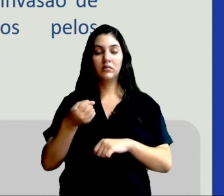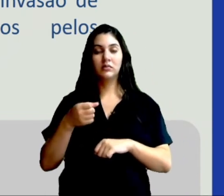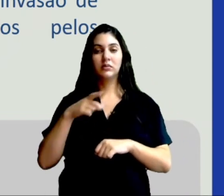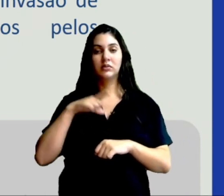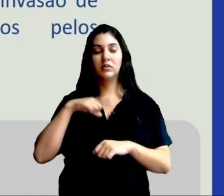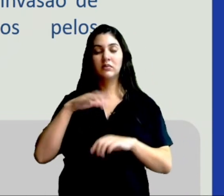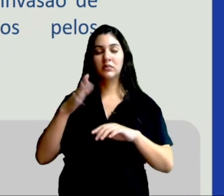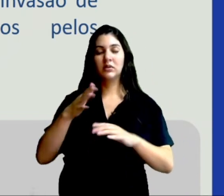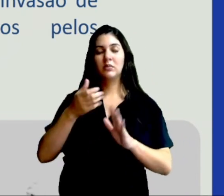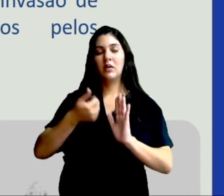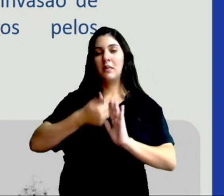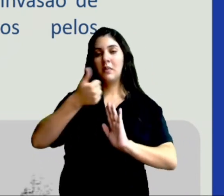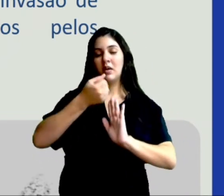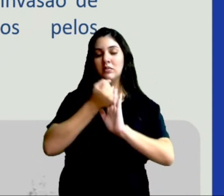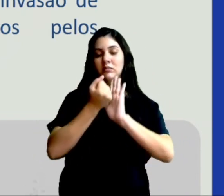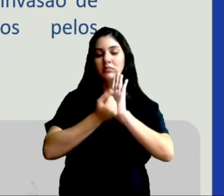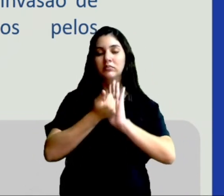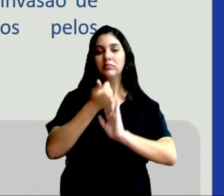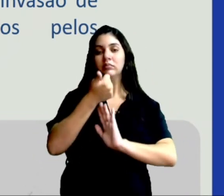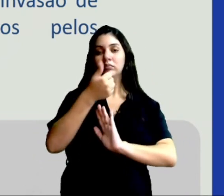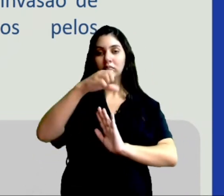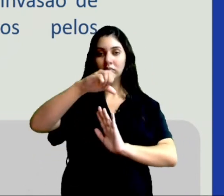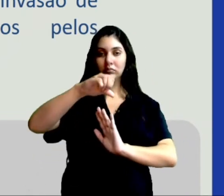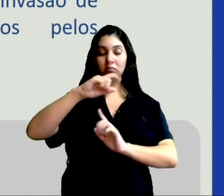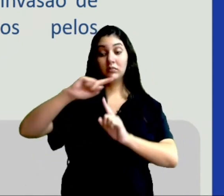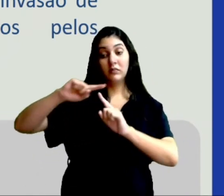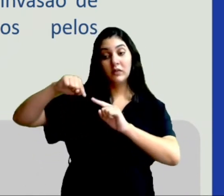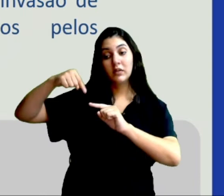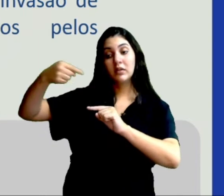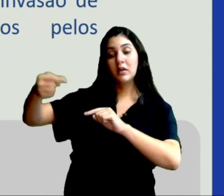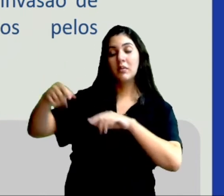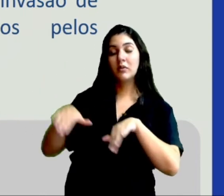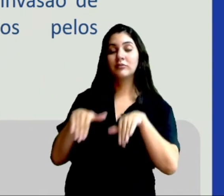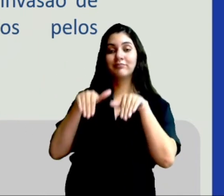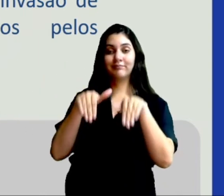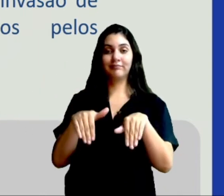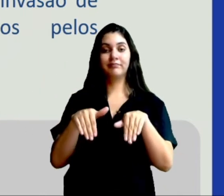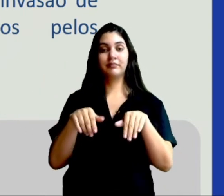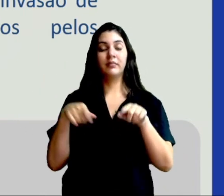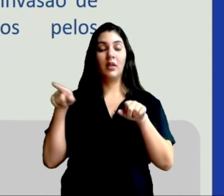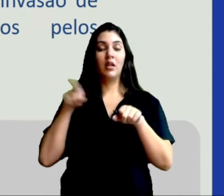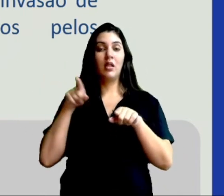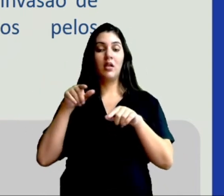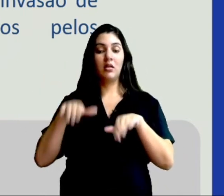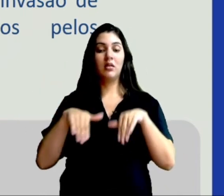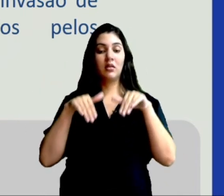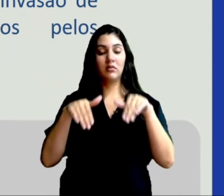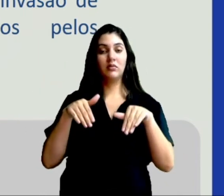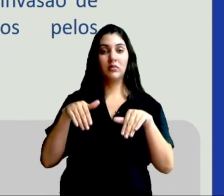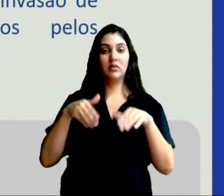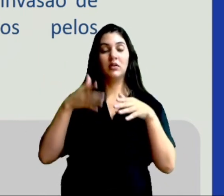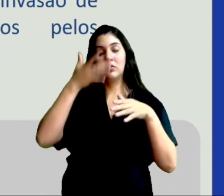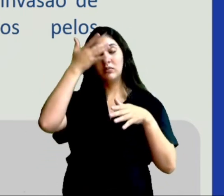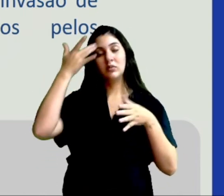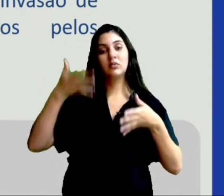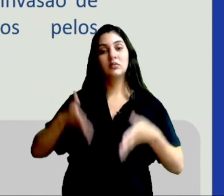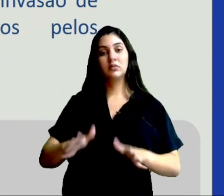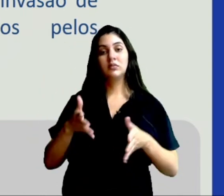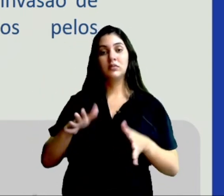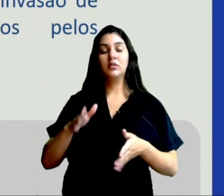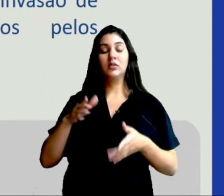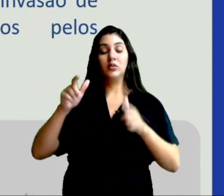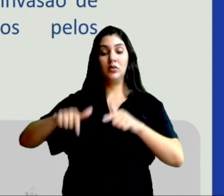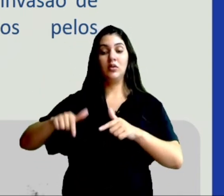primeira metade do século XIX, foi posterior da Austrália. Assim como ocorreu na Austrália, os nativos do território neozelandês, os